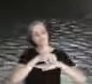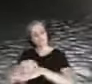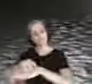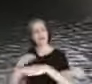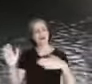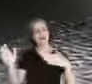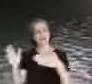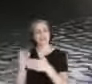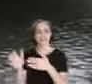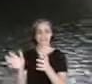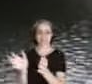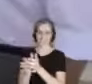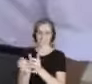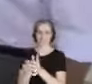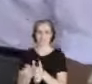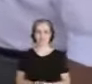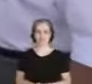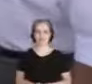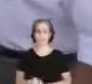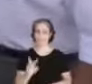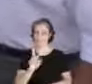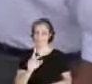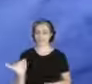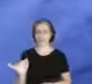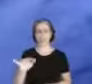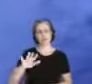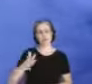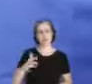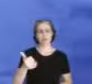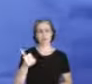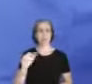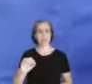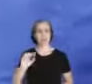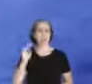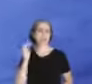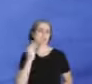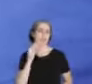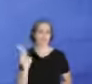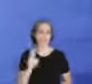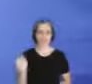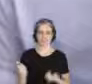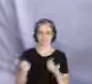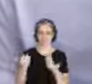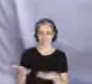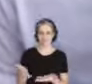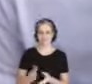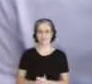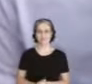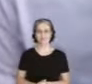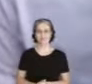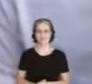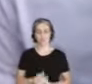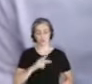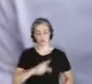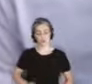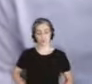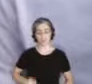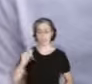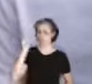transporte de passageiros da cidade para Recife. A previsão é que sejam investidos 10 milhões de reais. Nós temos